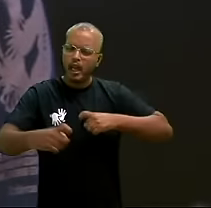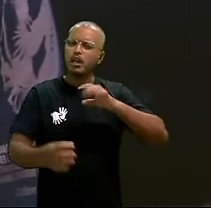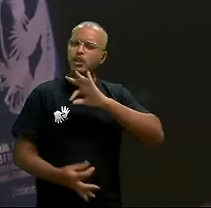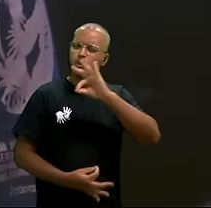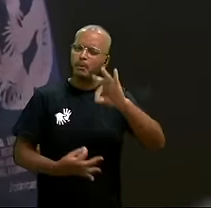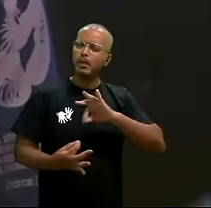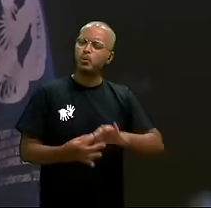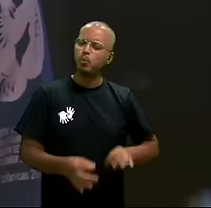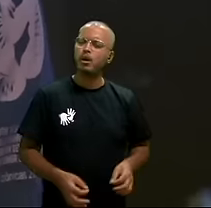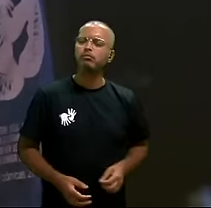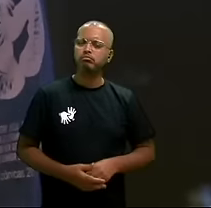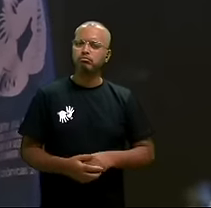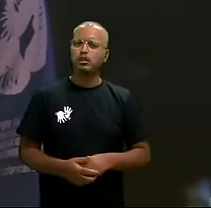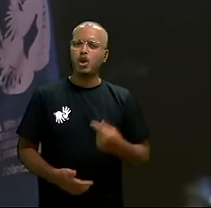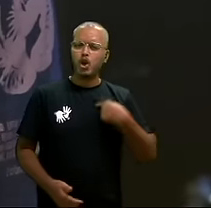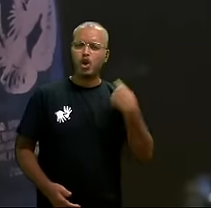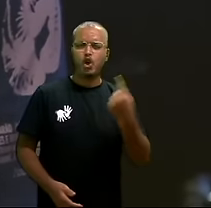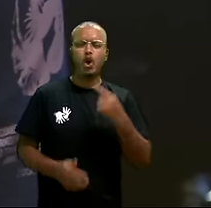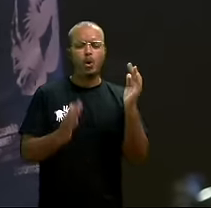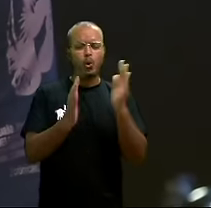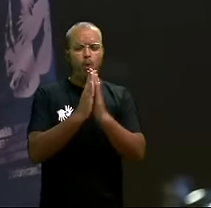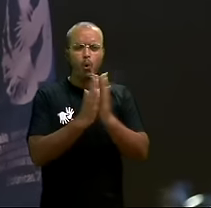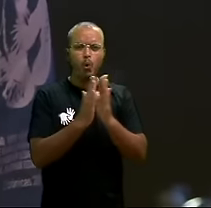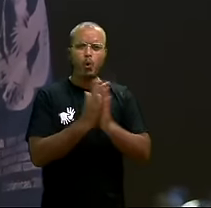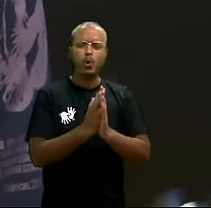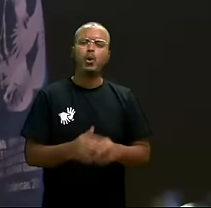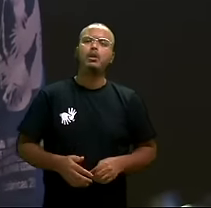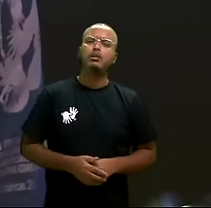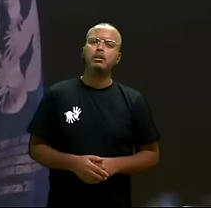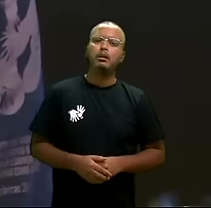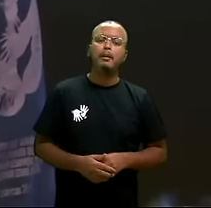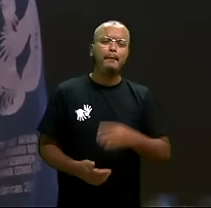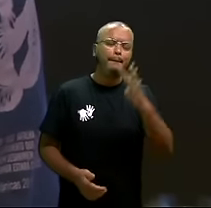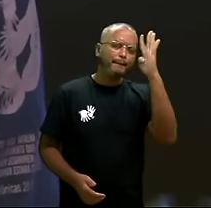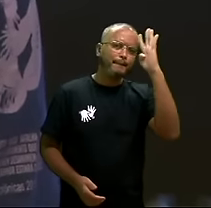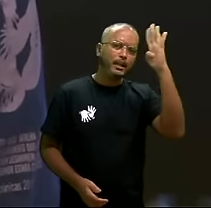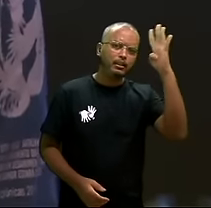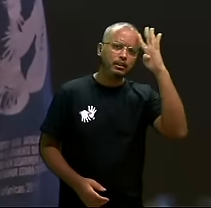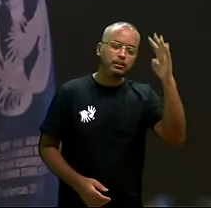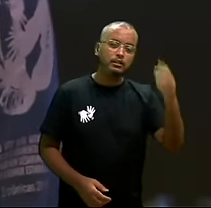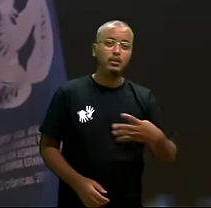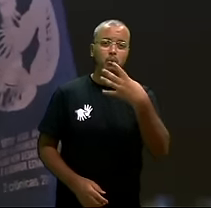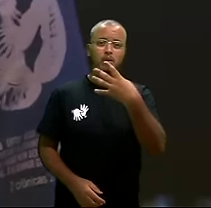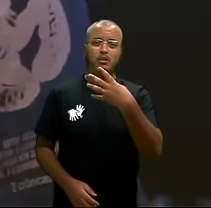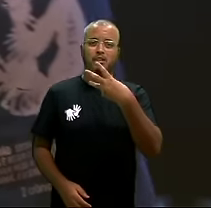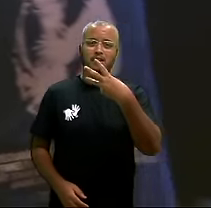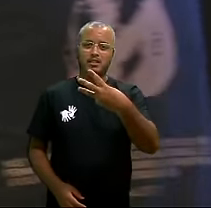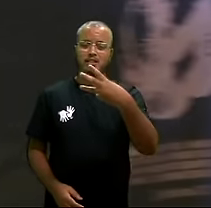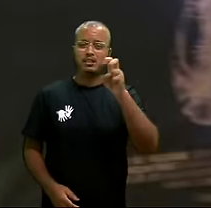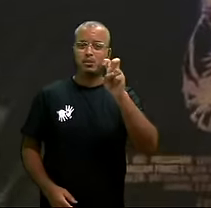no inferno, no carnaval, fazendo besteira, agora usando droga, se prostituindo, mas Jesus trouxe para cá e foram